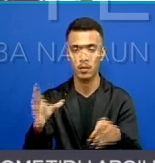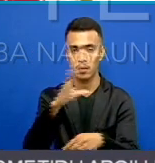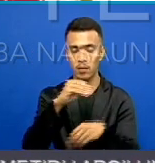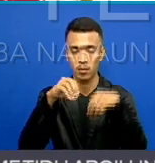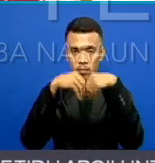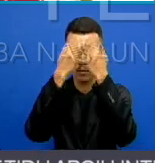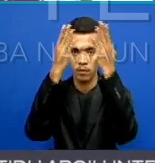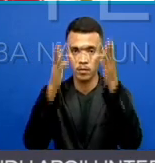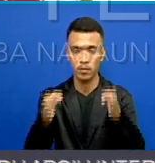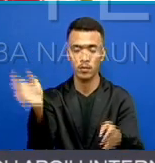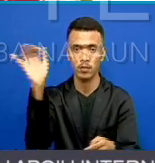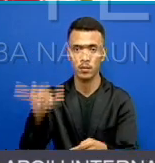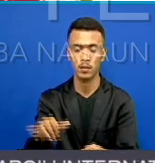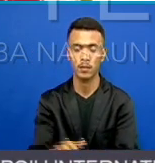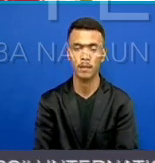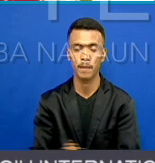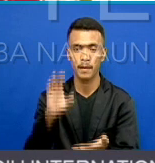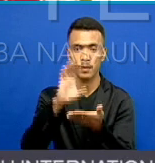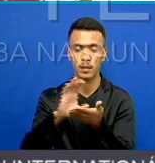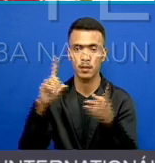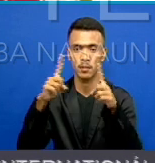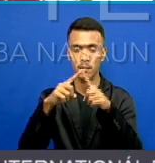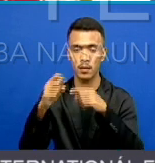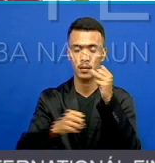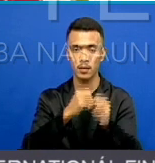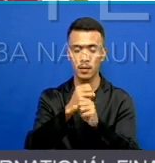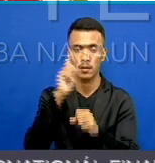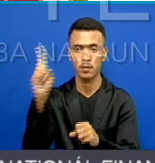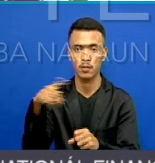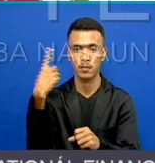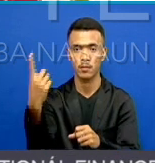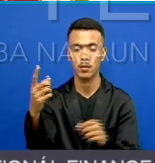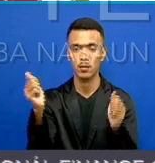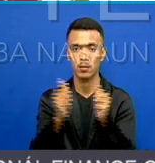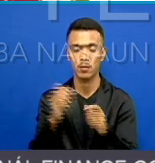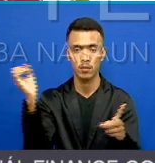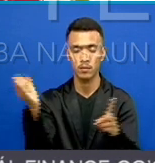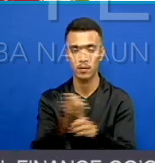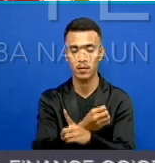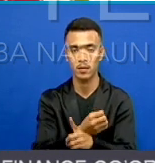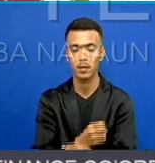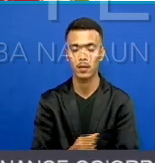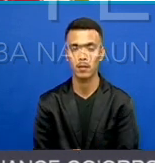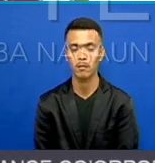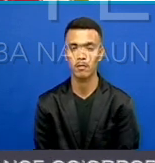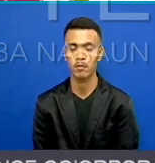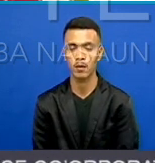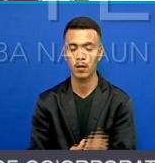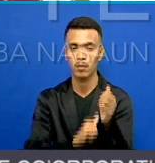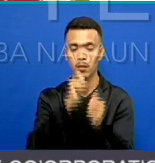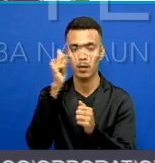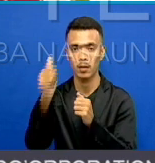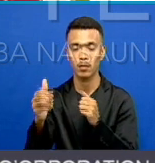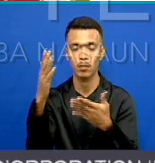Comissão UNESCO celebra Lorong Mundial Ciência na Badala Sanulo em seguida. Então, positivo ali no objetivo principal, né, a mim comemora